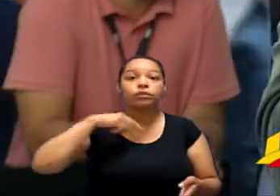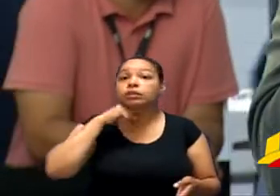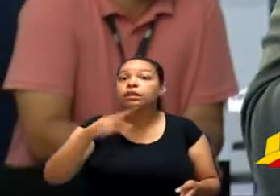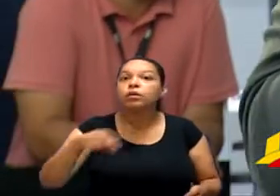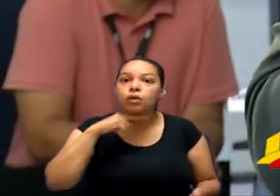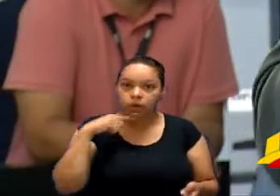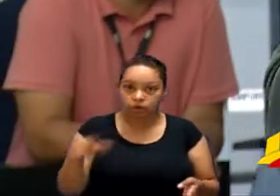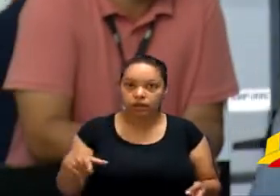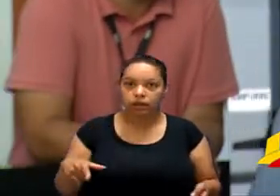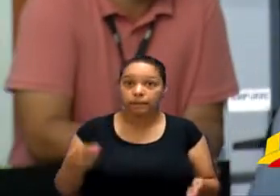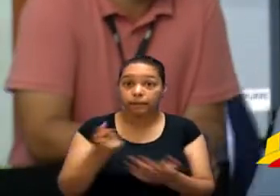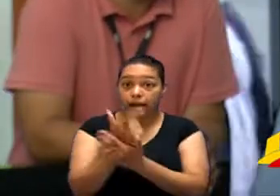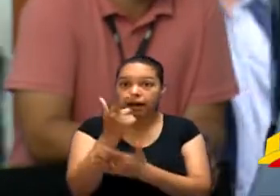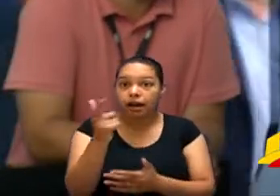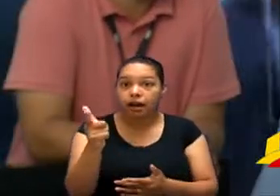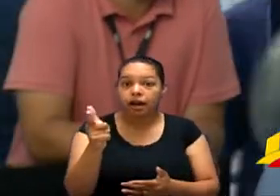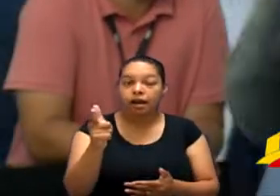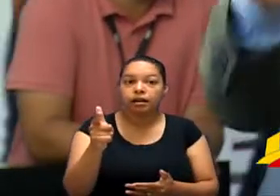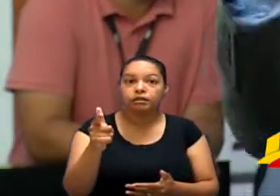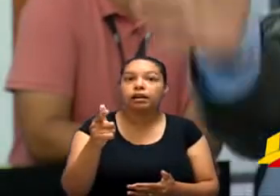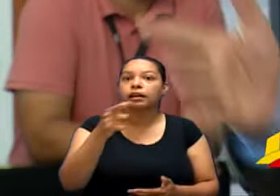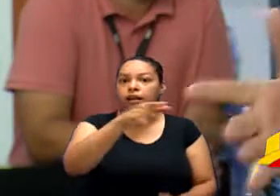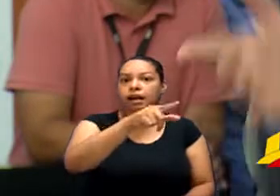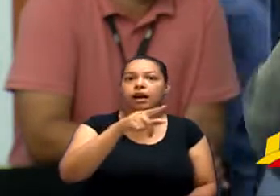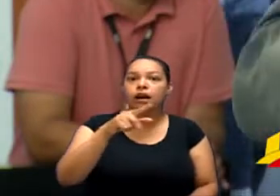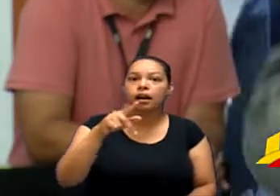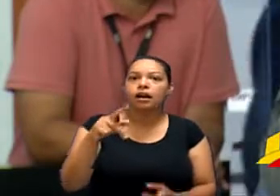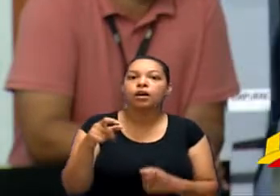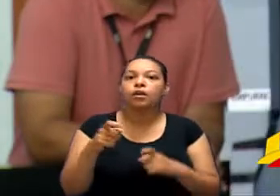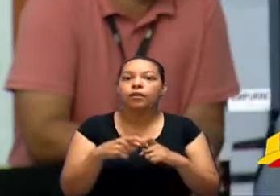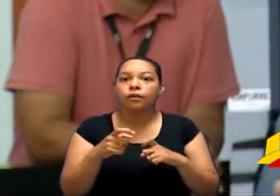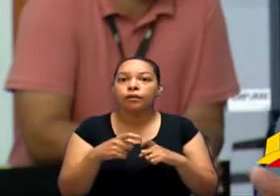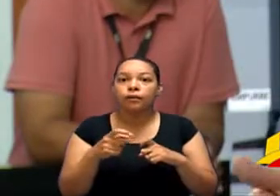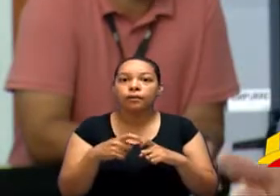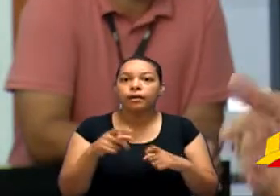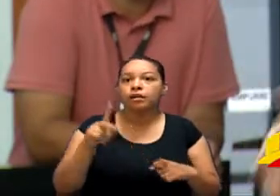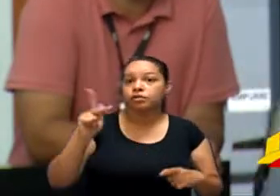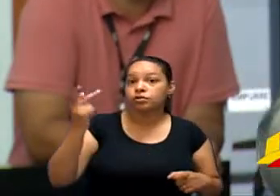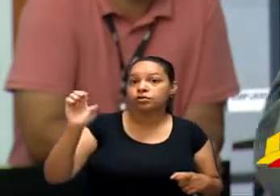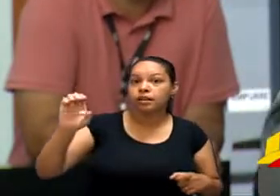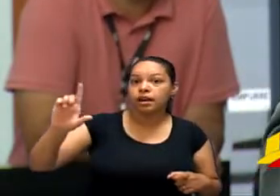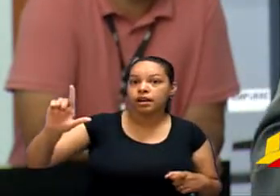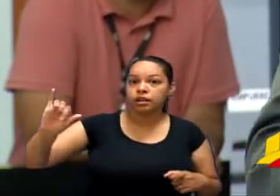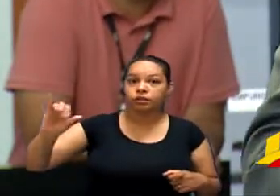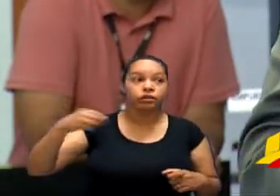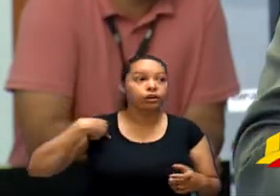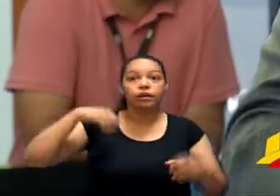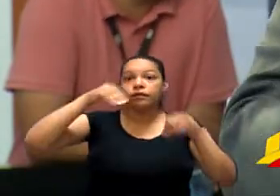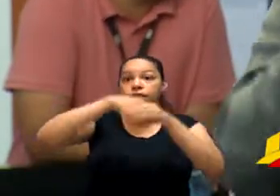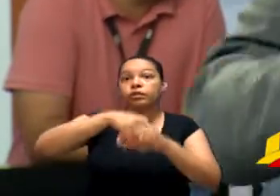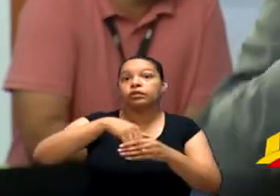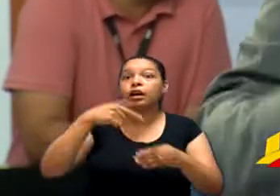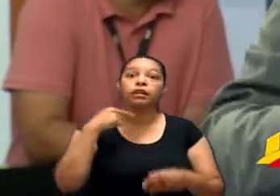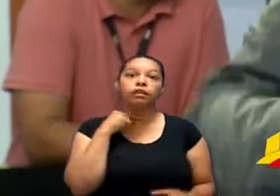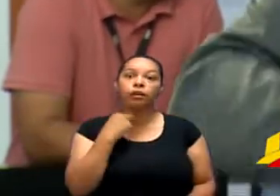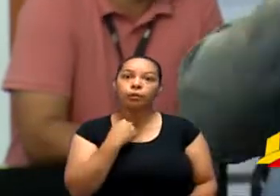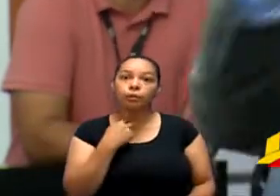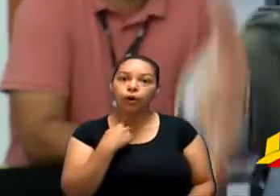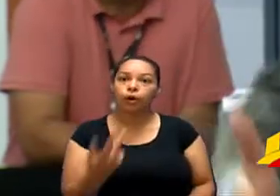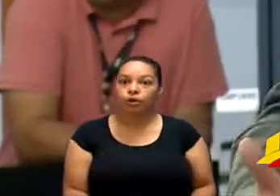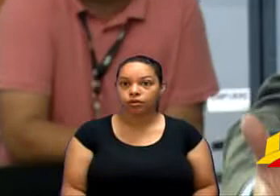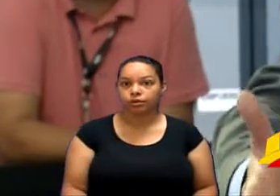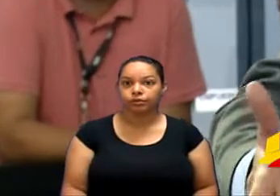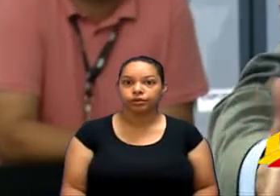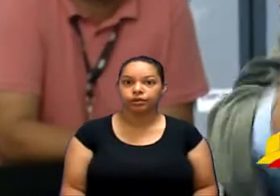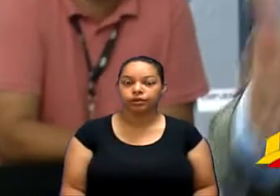para idoso daí o Hélio brasileiro que é muito honesto como todos não voltar França porque é inconstitucional aí como esse projeto se